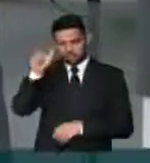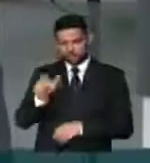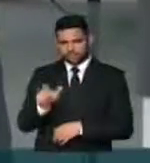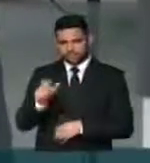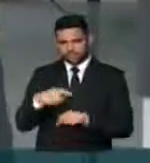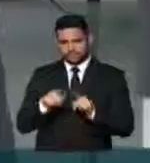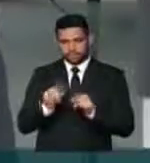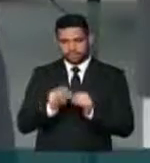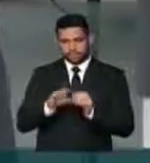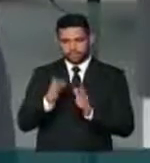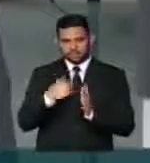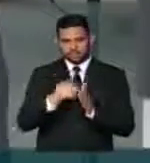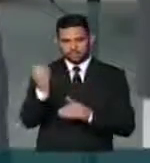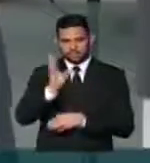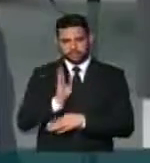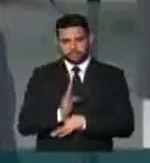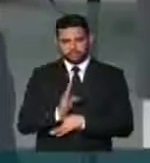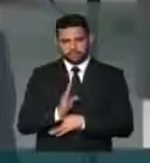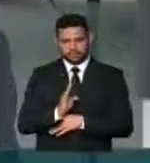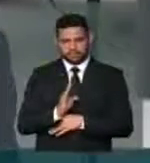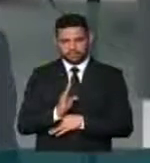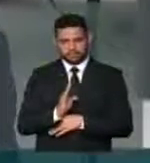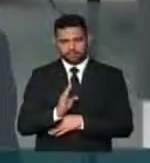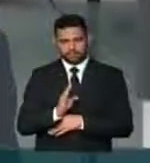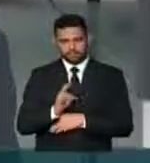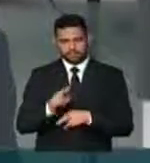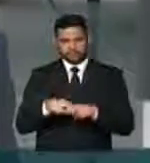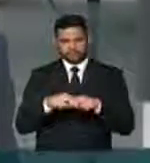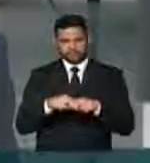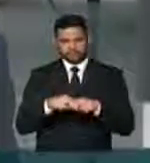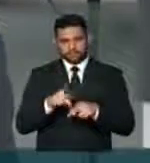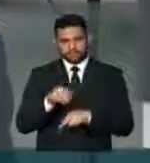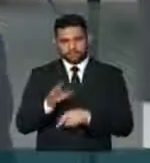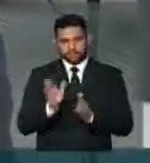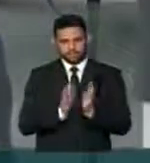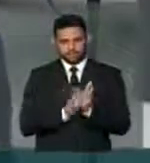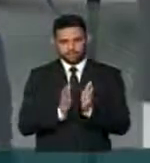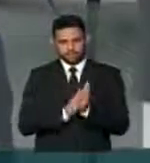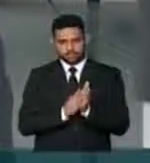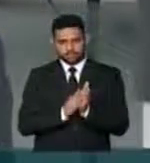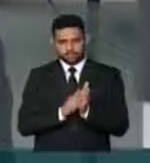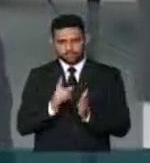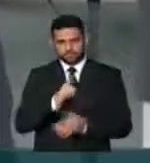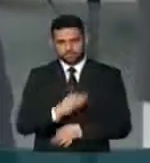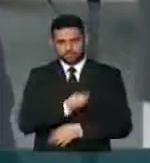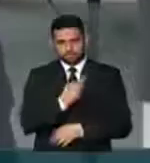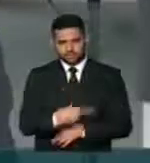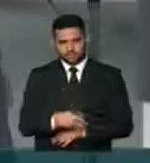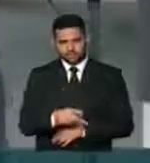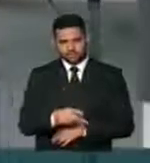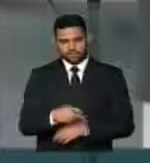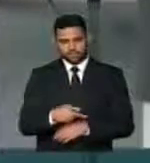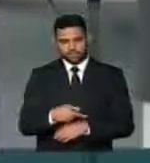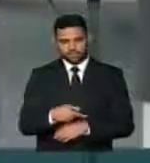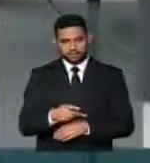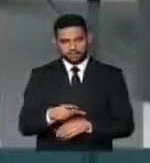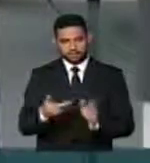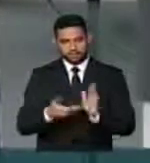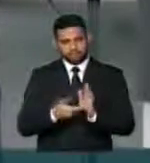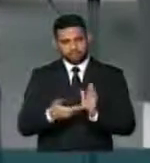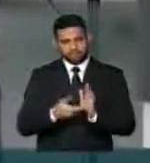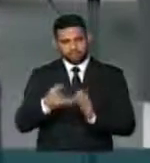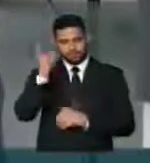mas para o país. Forma que o Paraná está de parabéns por tê-lo nesta casa e